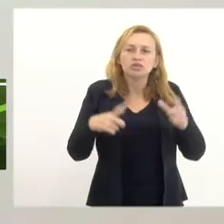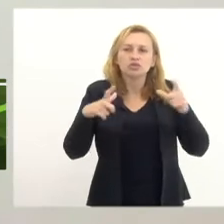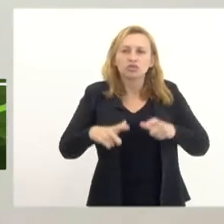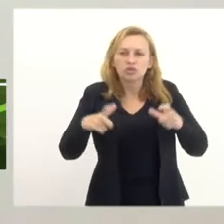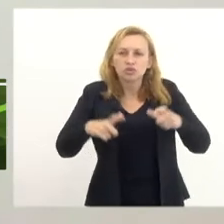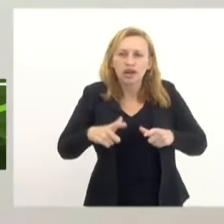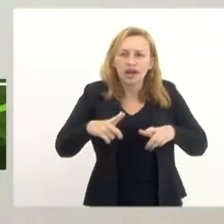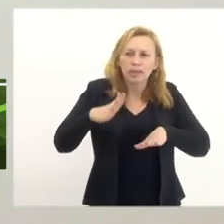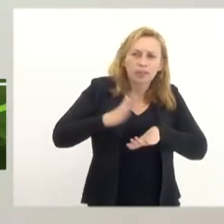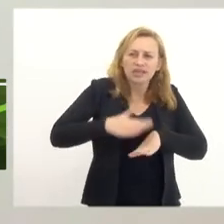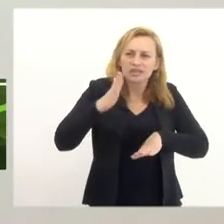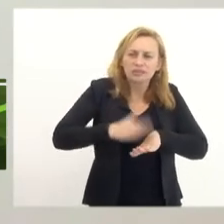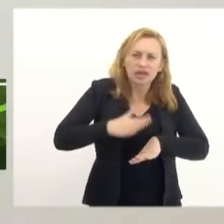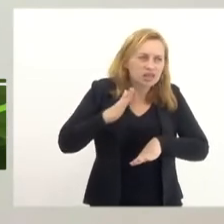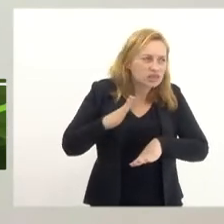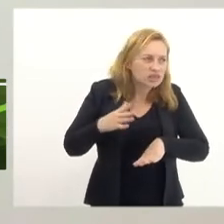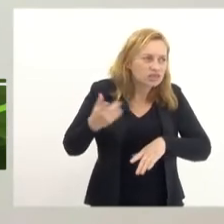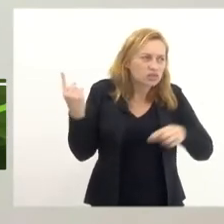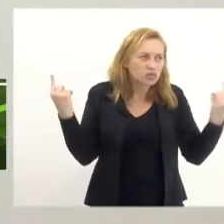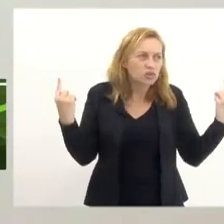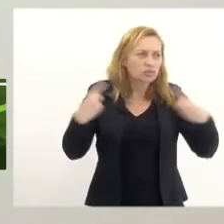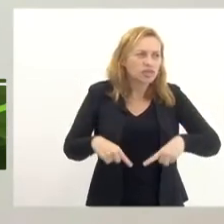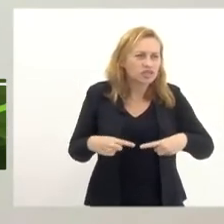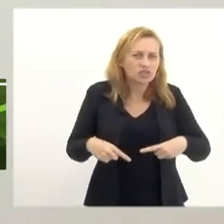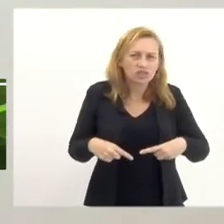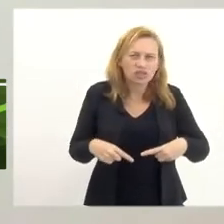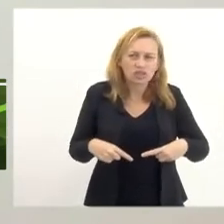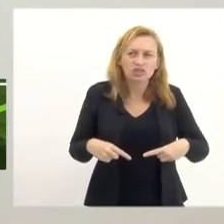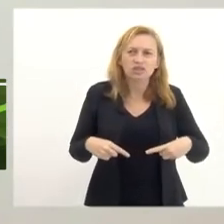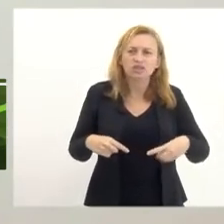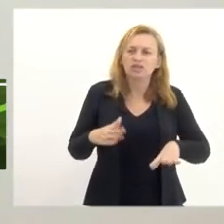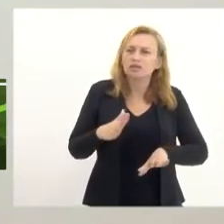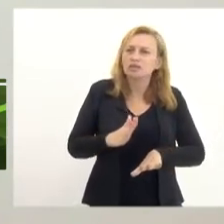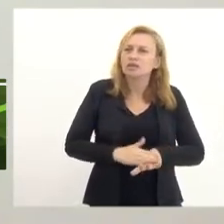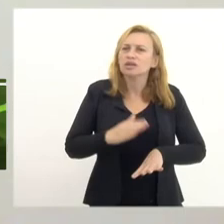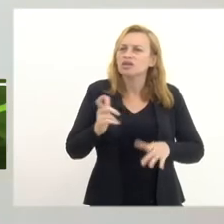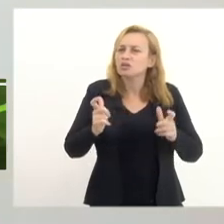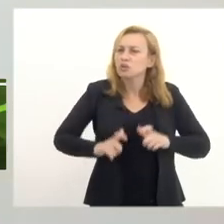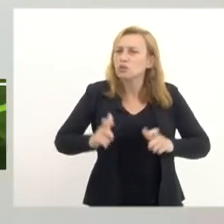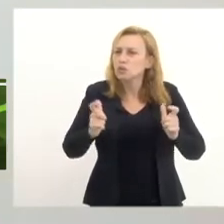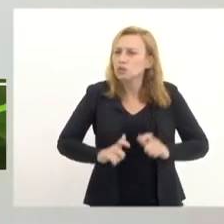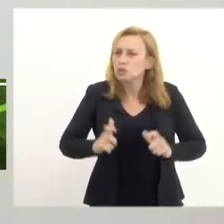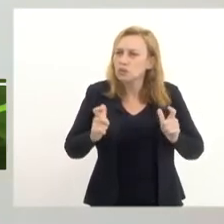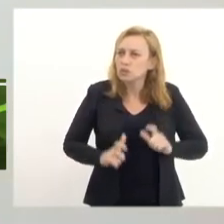ambiente cada vez mais competitivo,